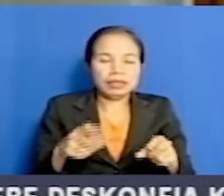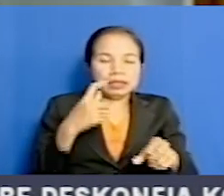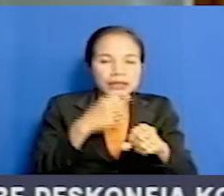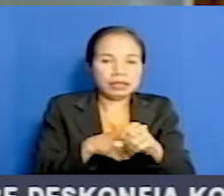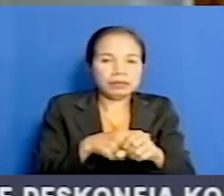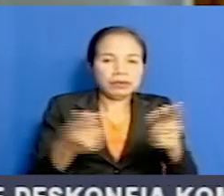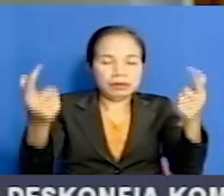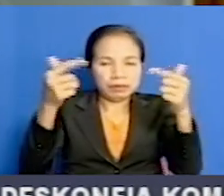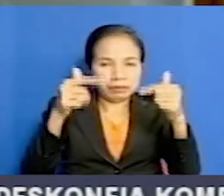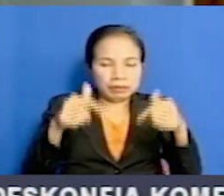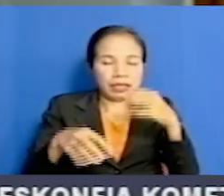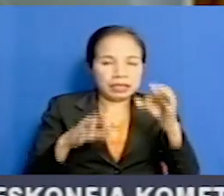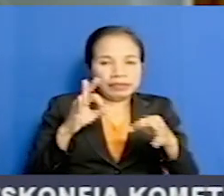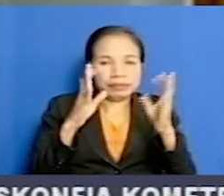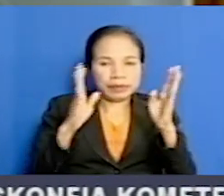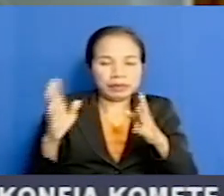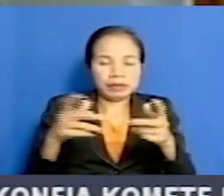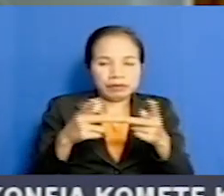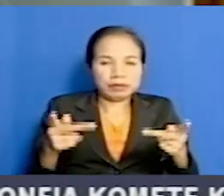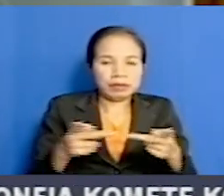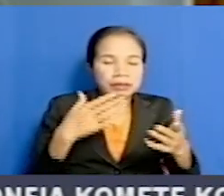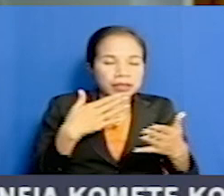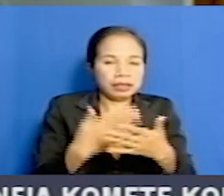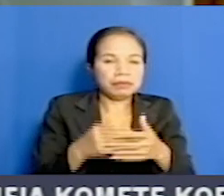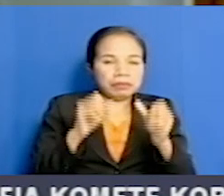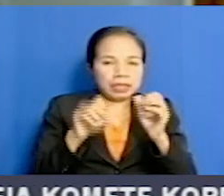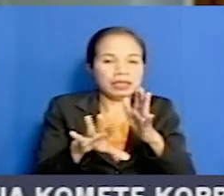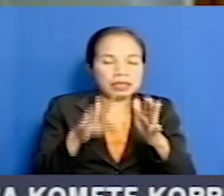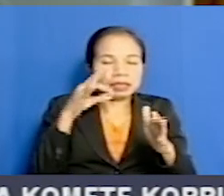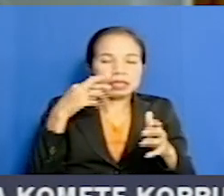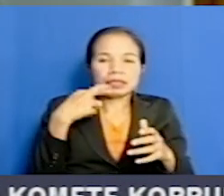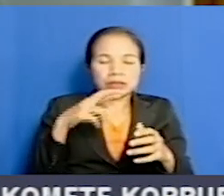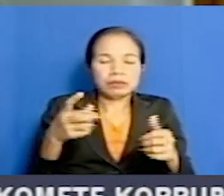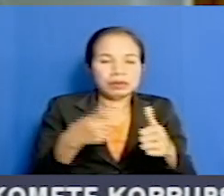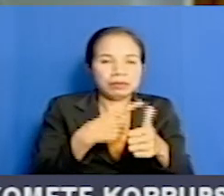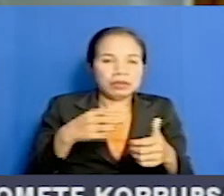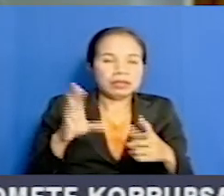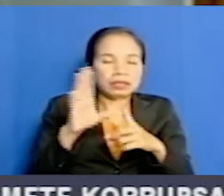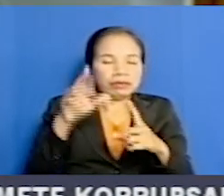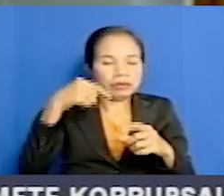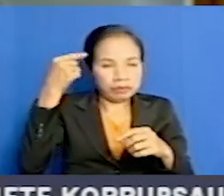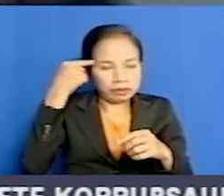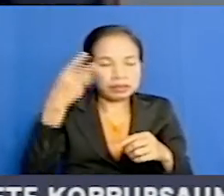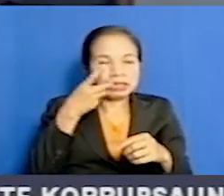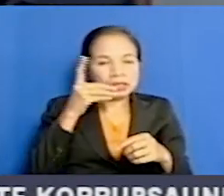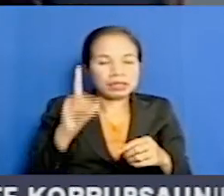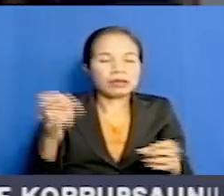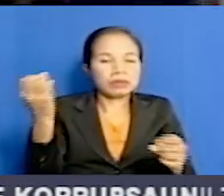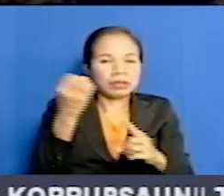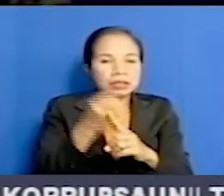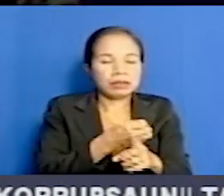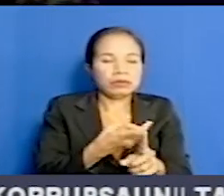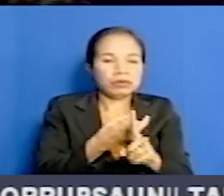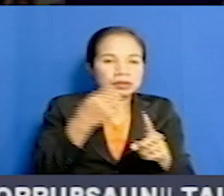ainda mais, quando prepara condições, não tem ita bele retan solução ainda. Antes, né, chefe de governo Mocho declara, objetivo